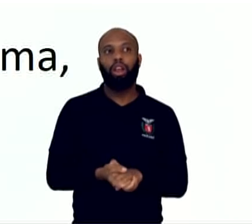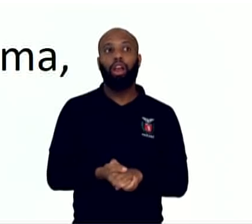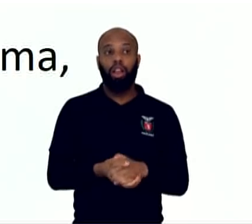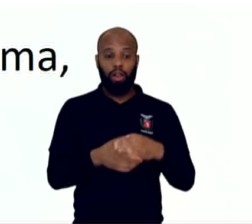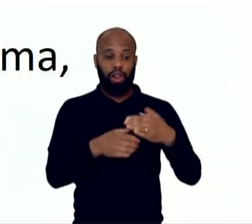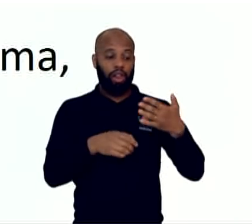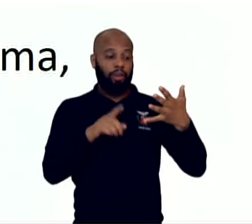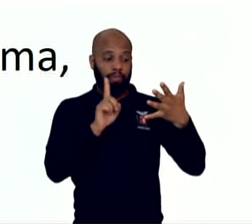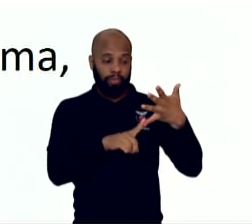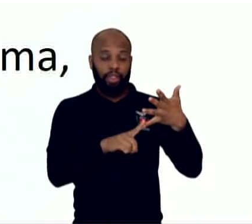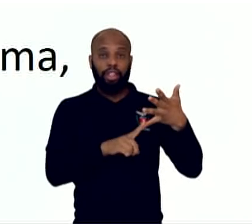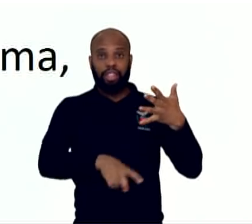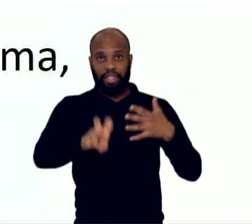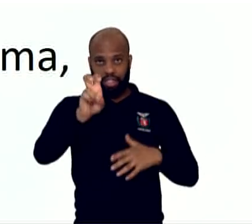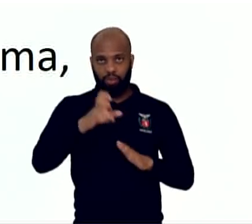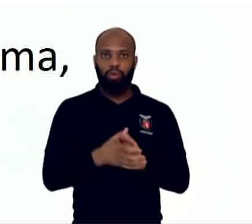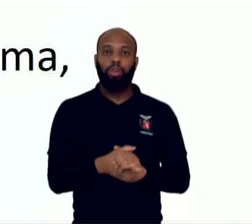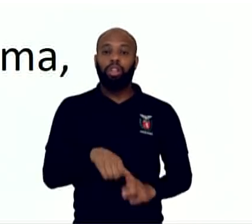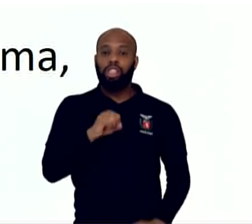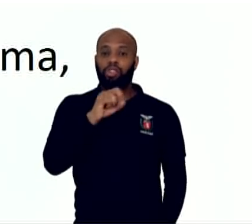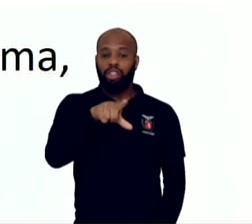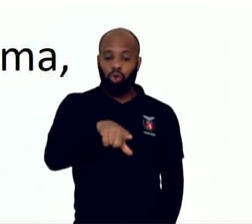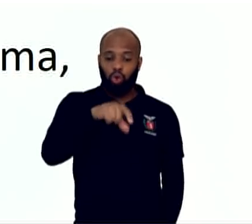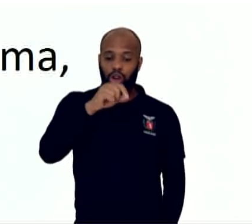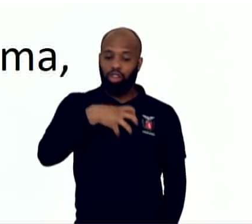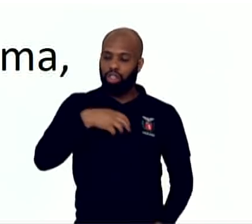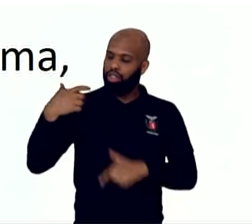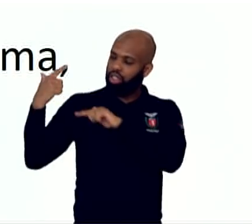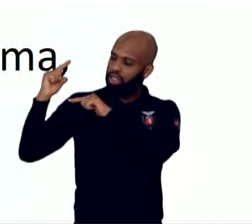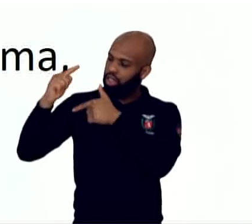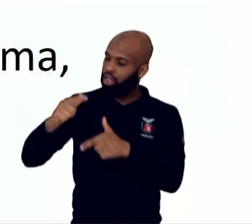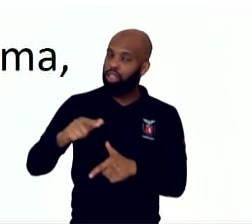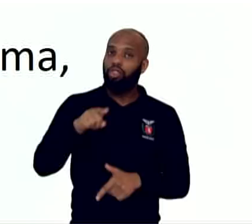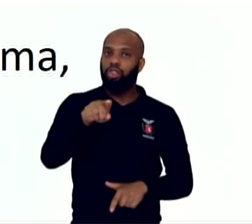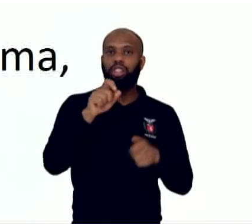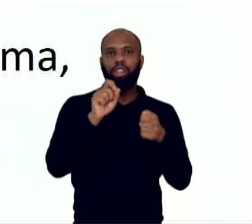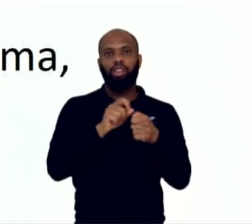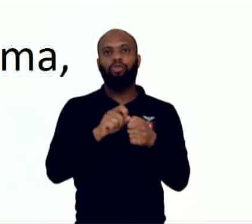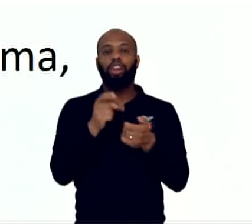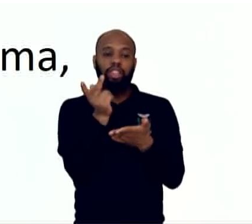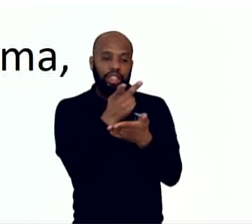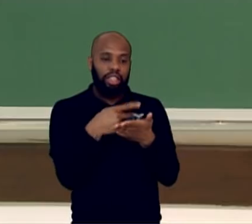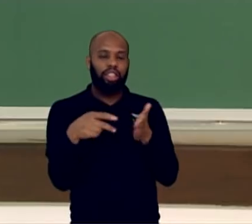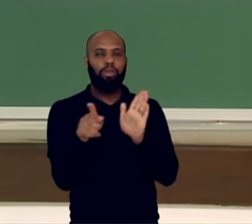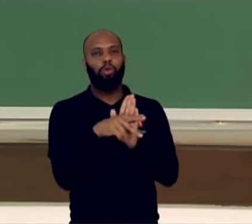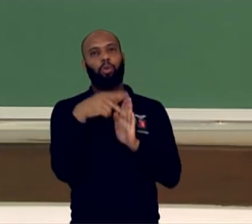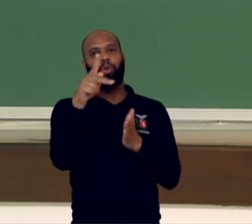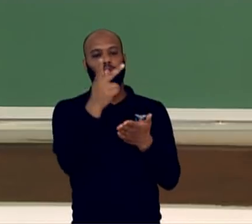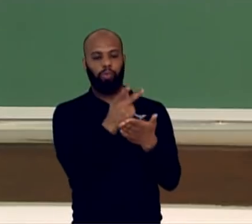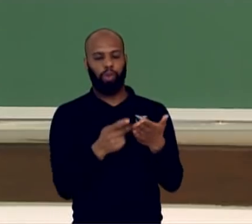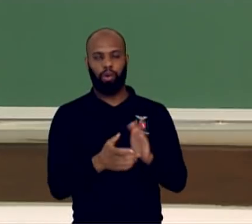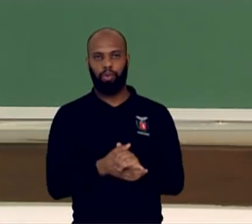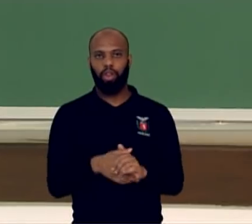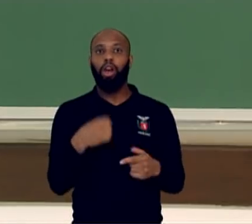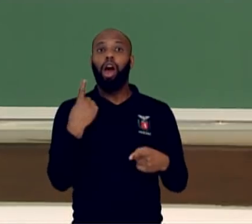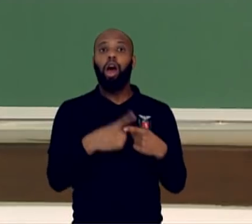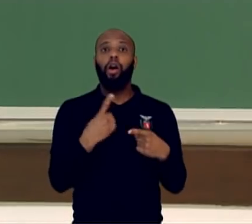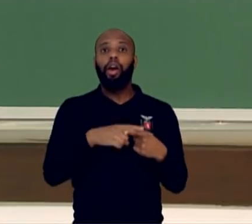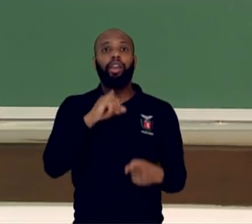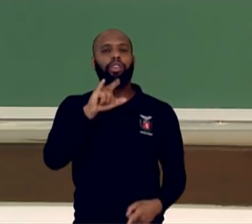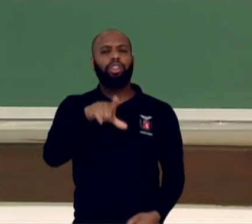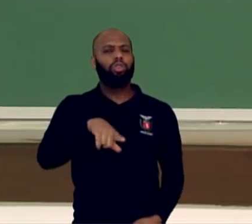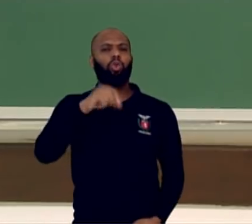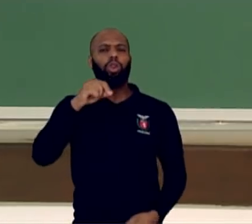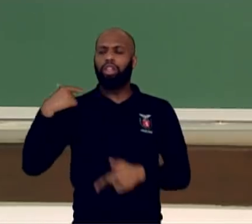você escolher a forma tradicional, você vai fazer uma ilustração do teu poema. Por que se você escolher a forma